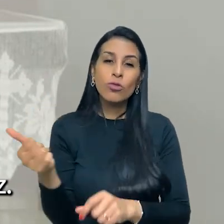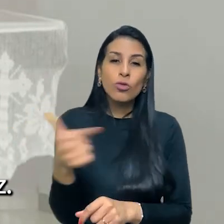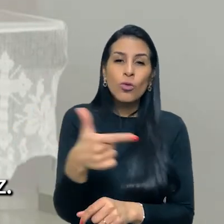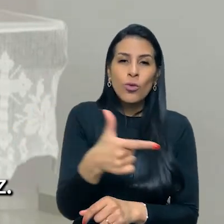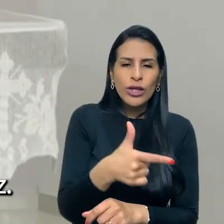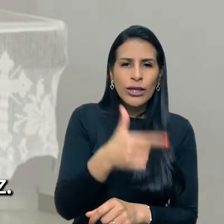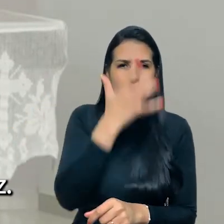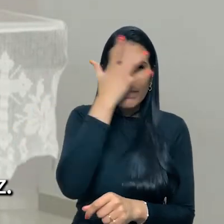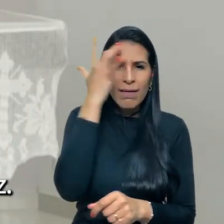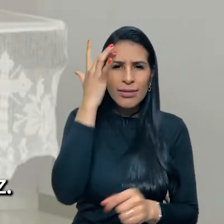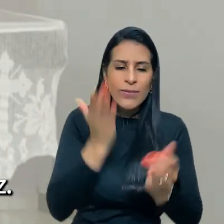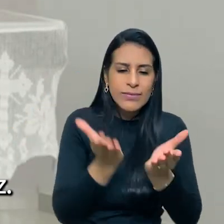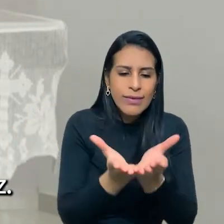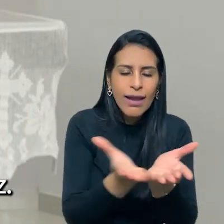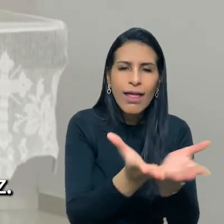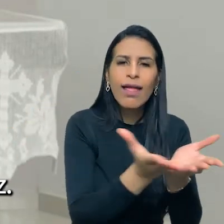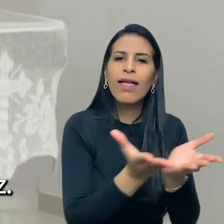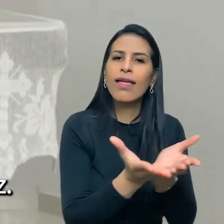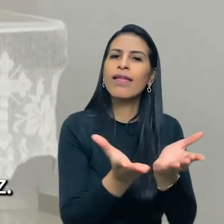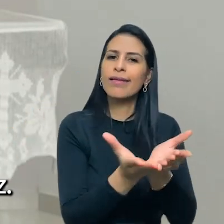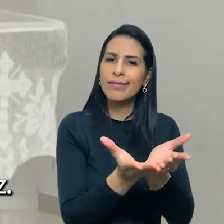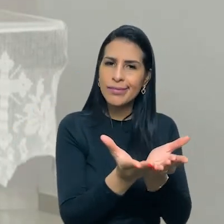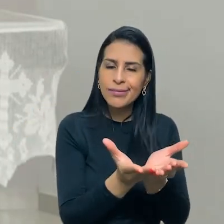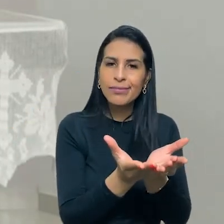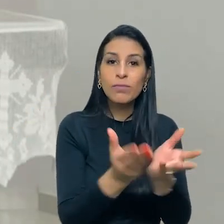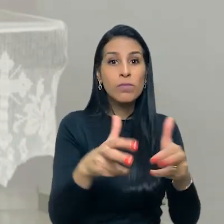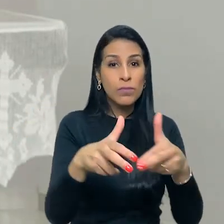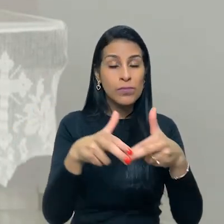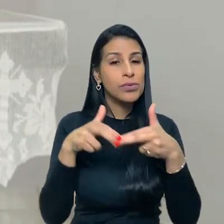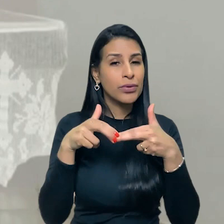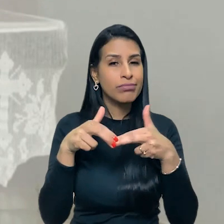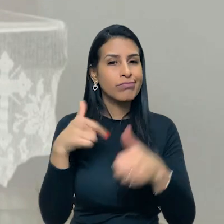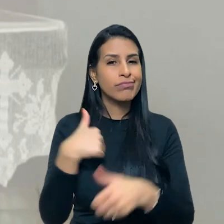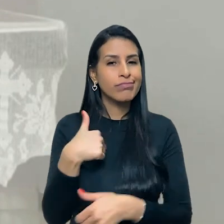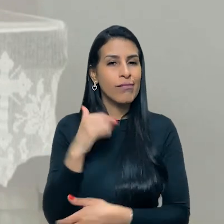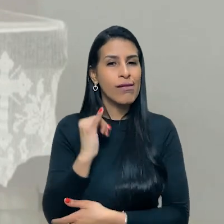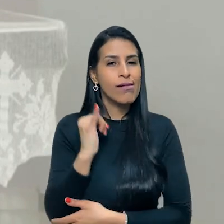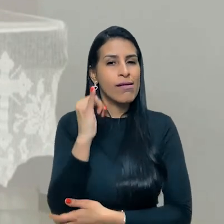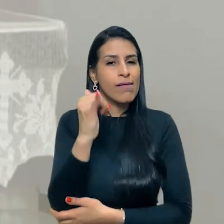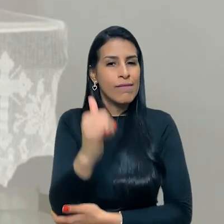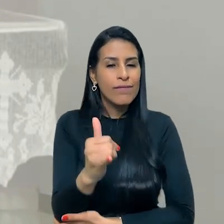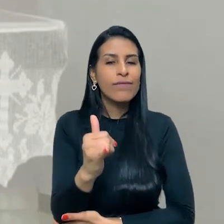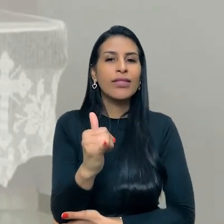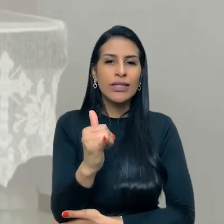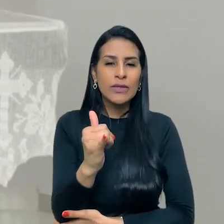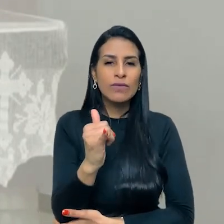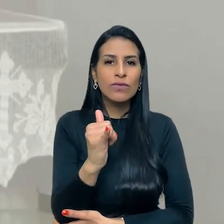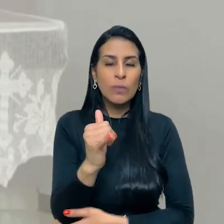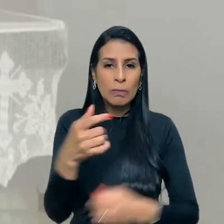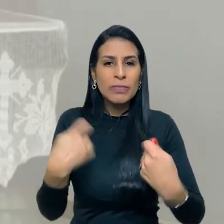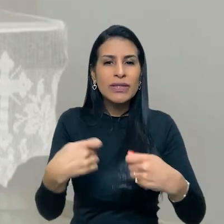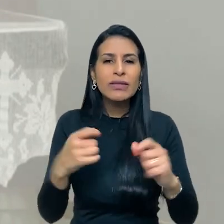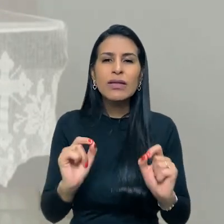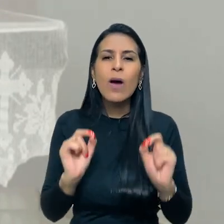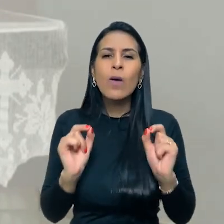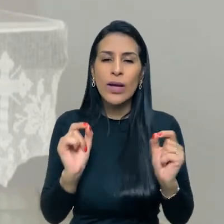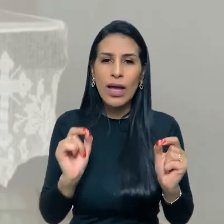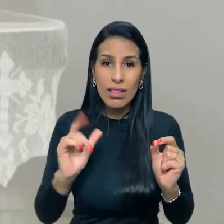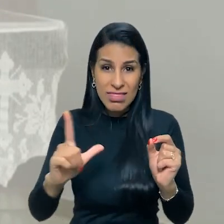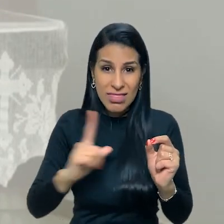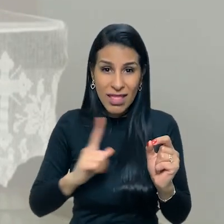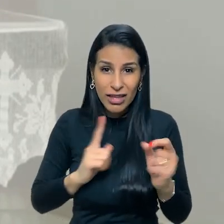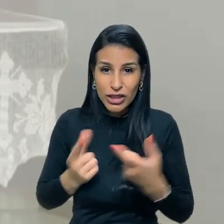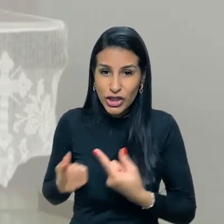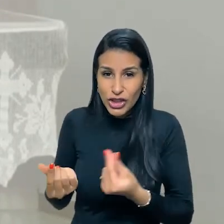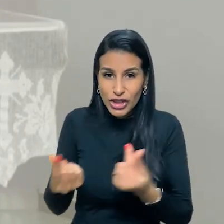negócios do que as pessoas que pertencem à luz. Por isso eu digo a vocês: usem as riquezas